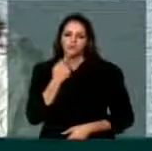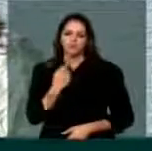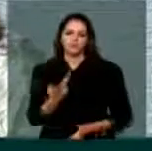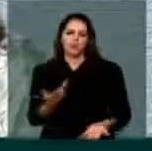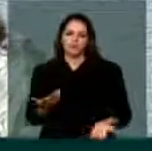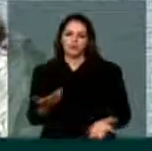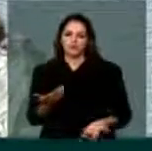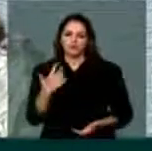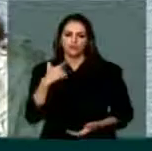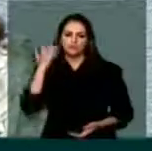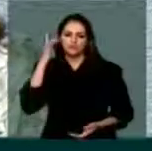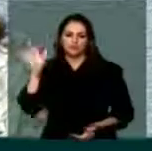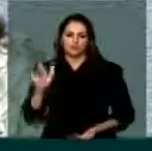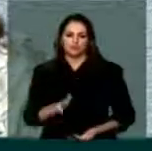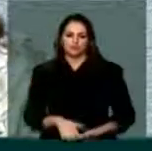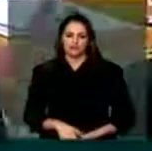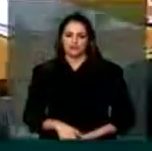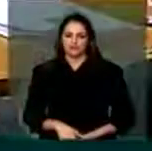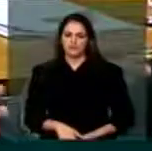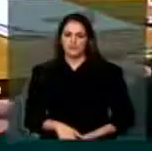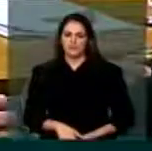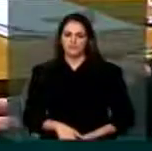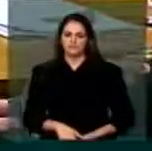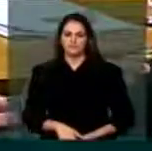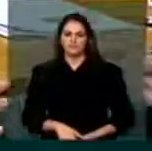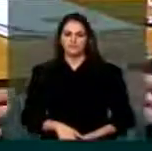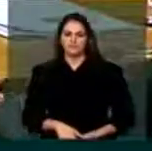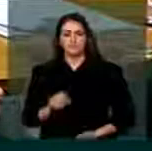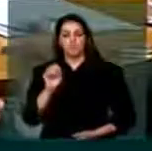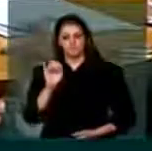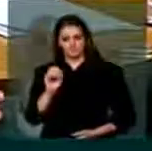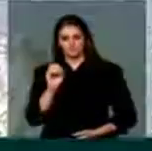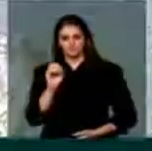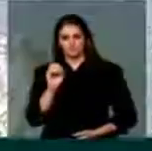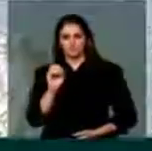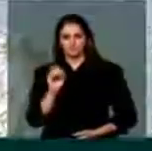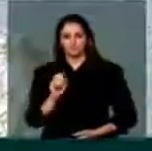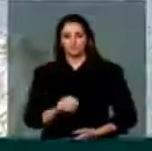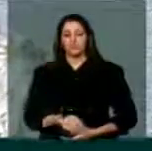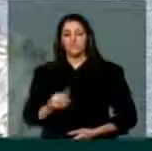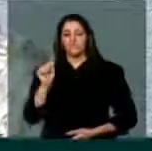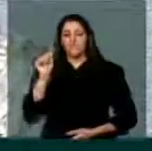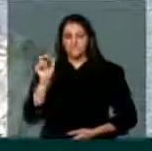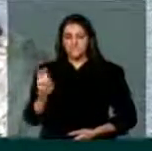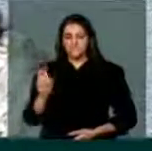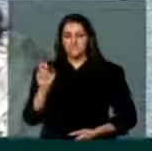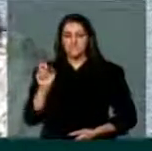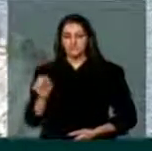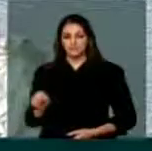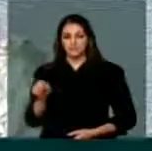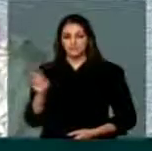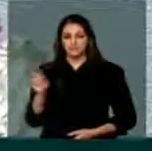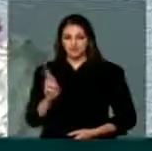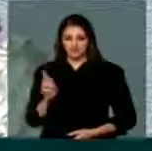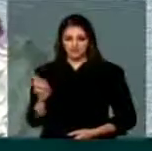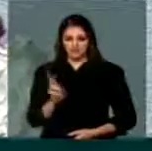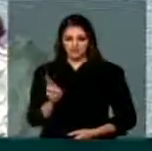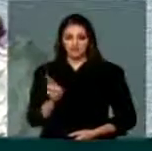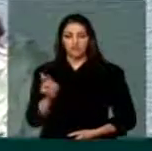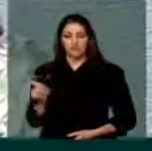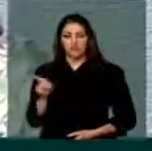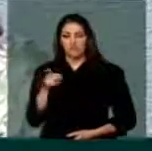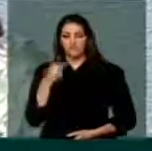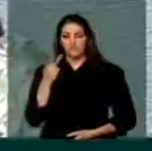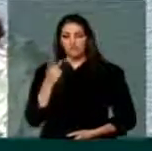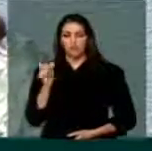nada a respeito desse contrato. Sim, mas a senhora recebeu um botão, vamos voltar. Em relação a esses 15 mil reais, ele dizia